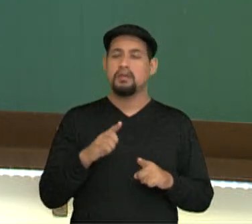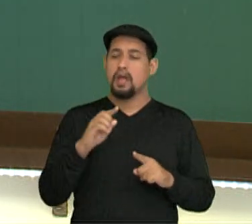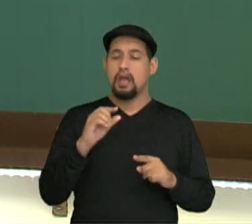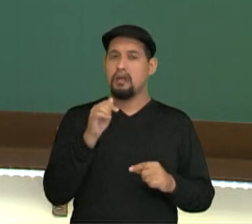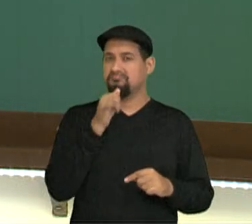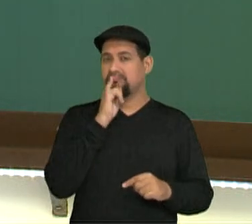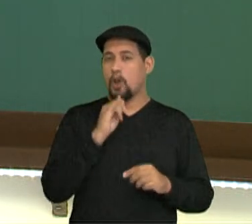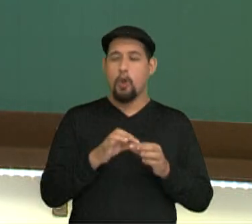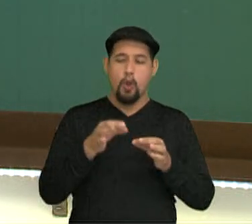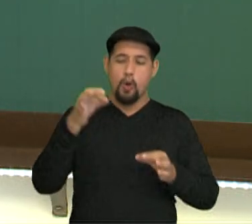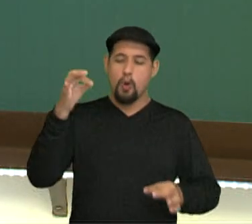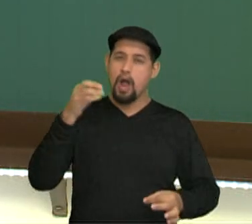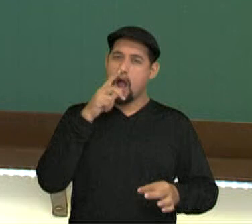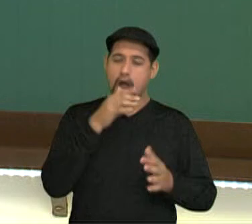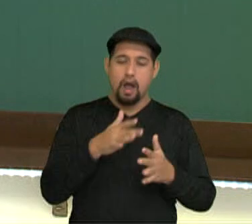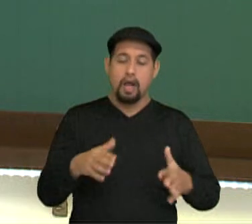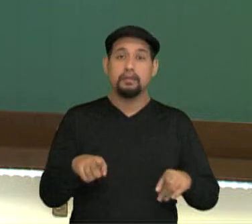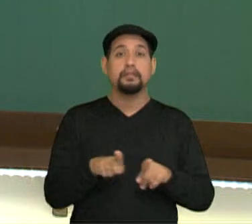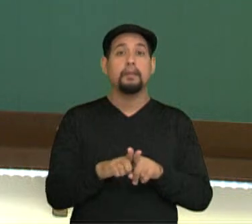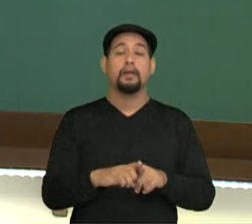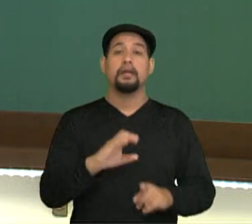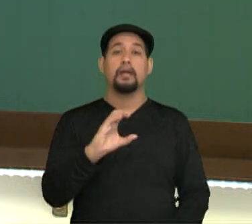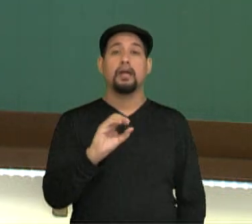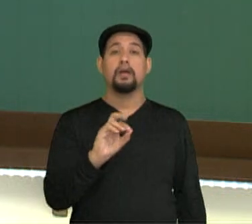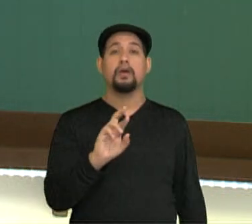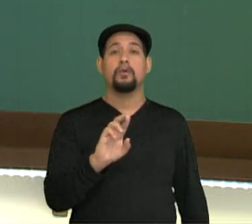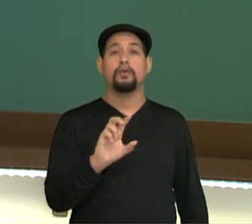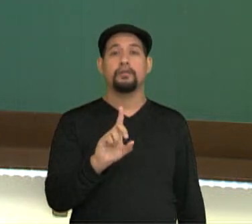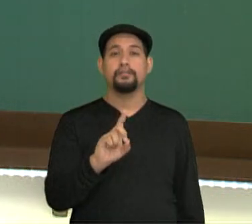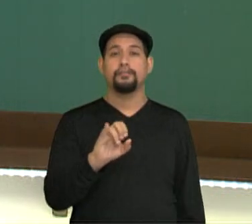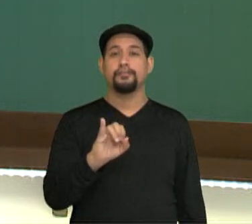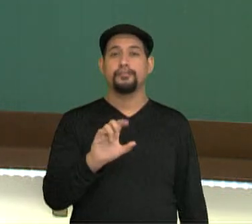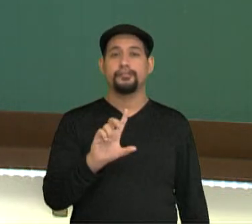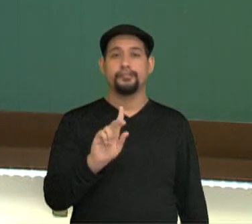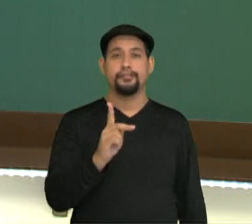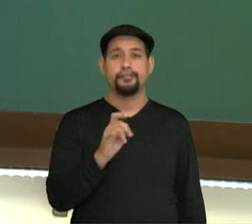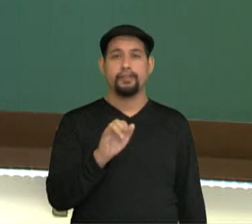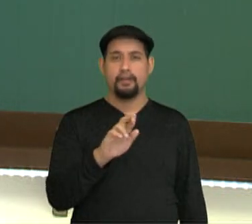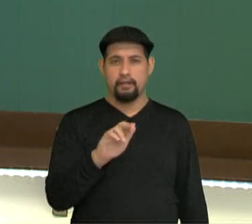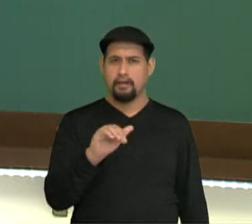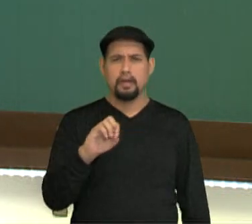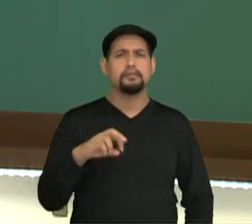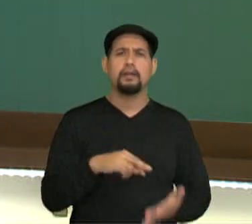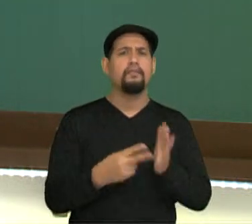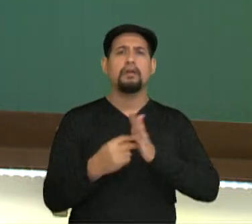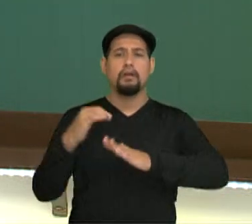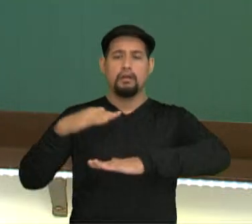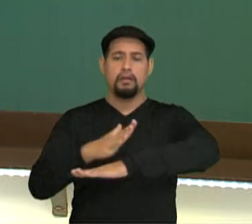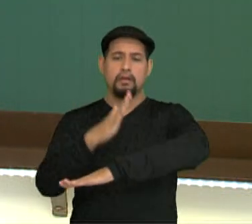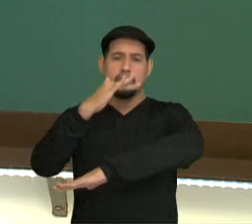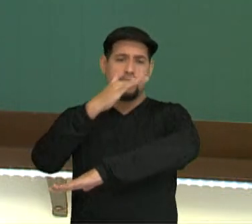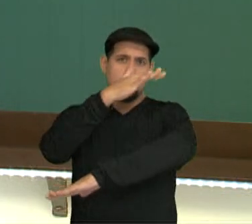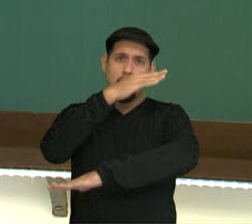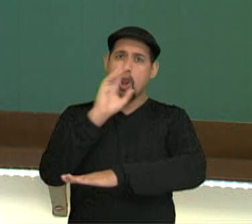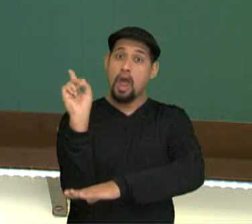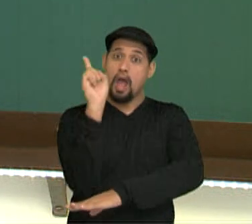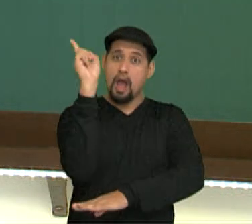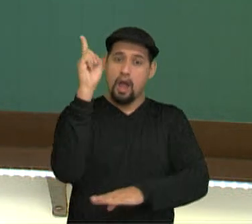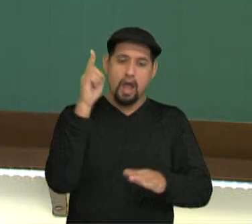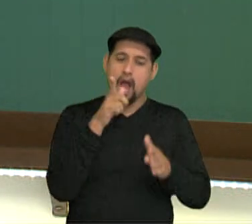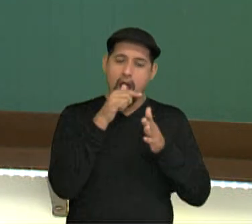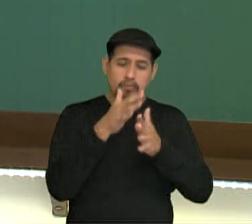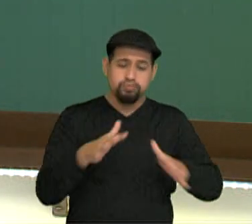baixa, e as cordilheiras recentes, que são as áreas de maiores elevações em relação ao nível do mar e que têm uma